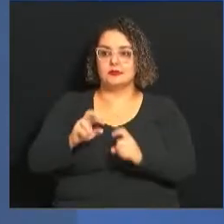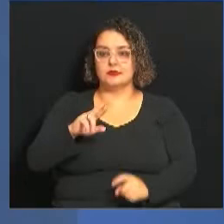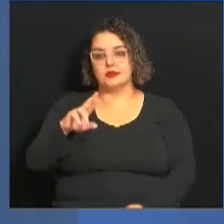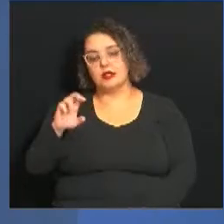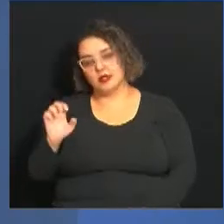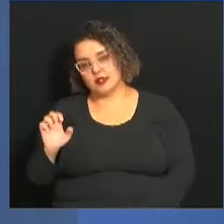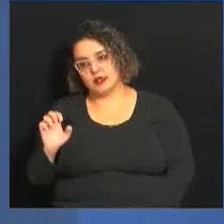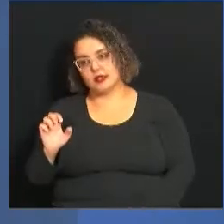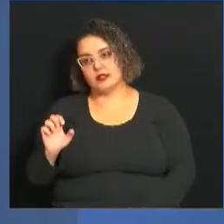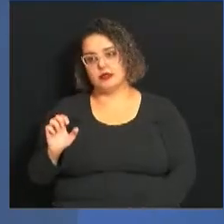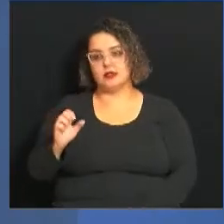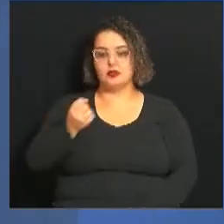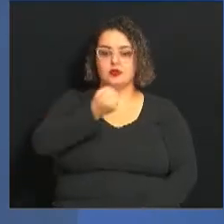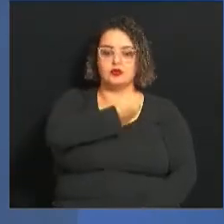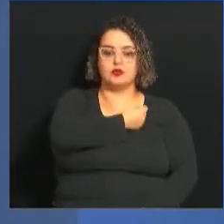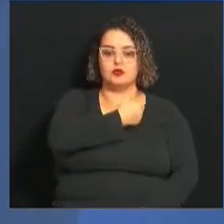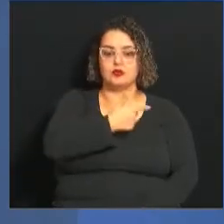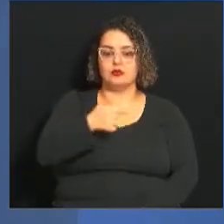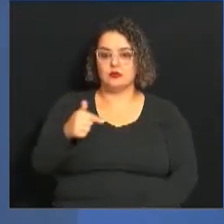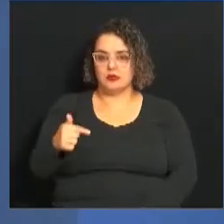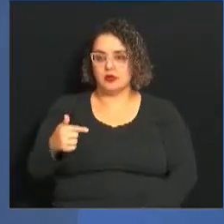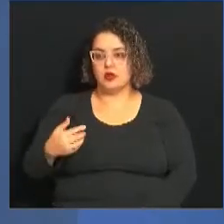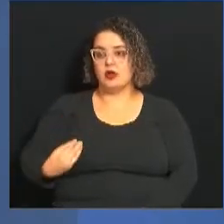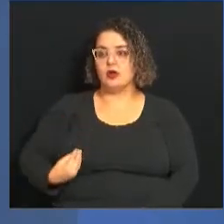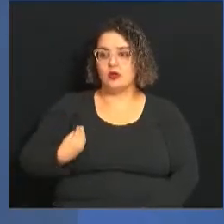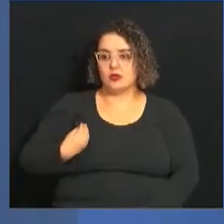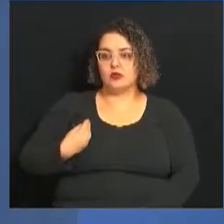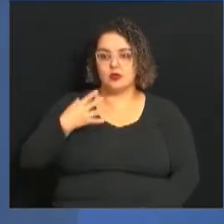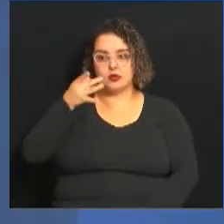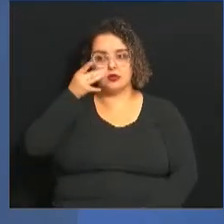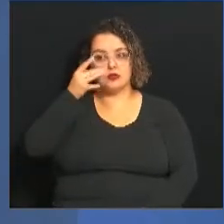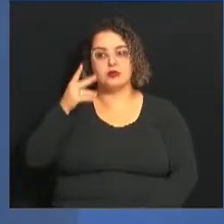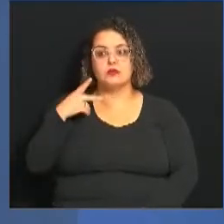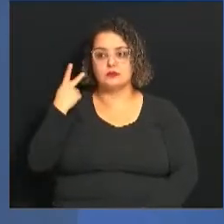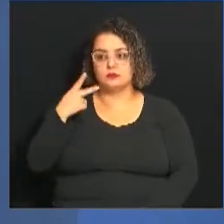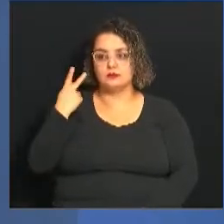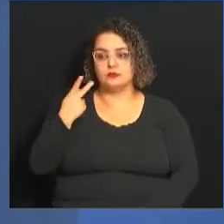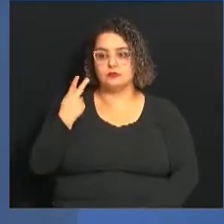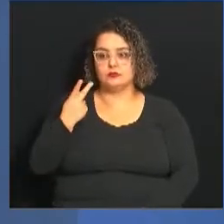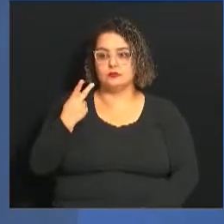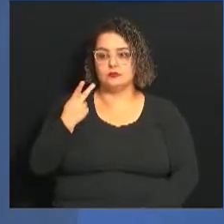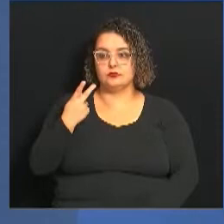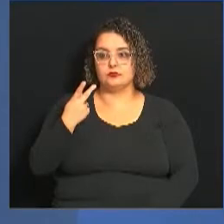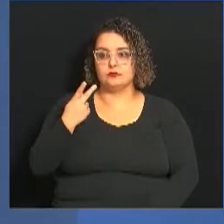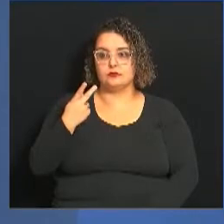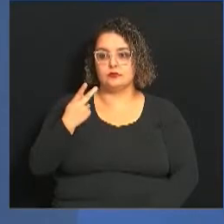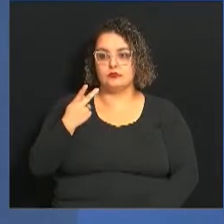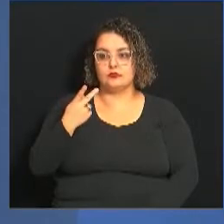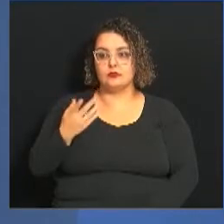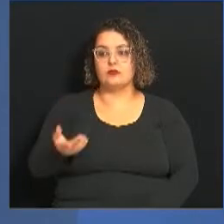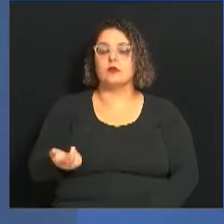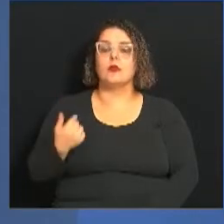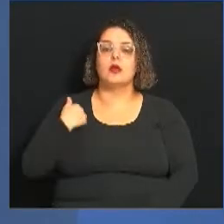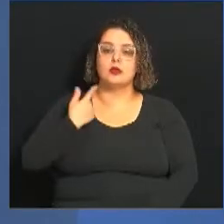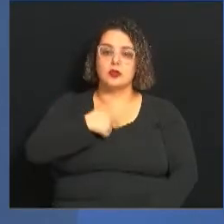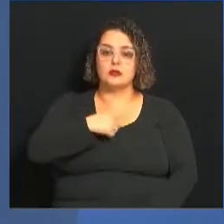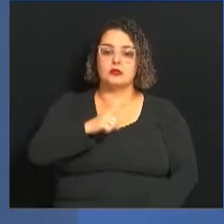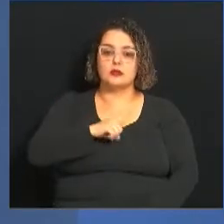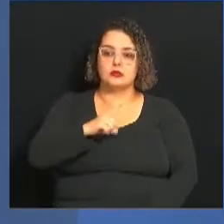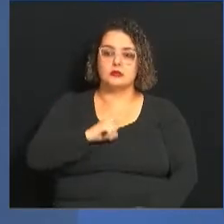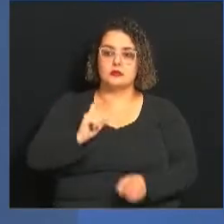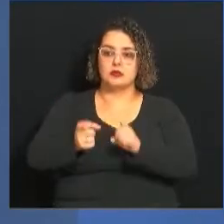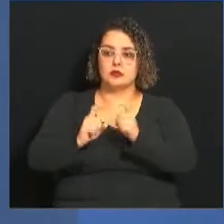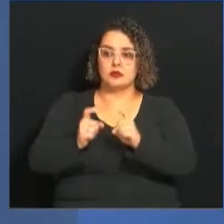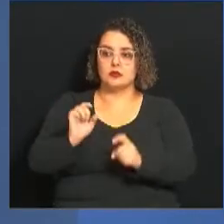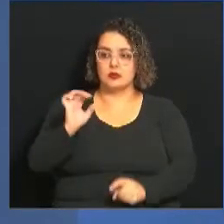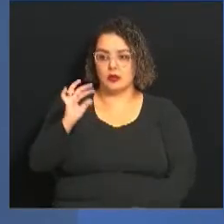número 27, com a presença dos vereadores. A gente, até então, tem as reuniões que acontecem na sala